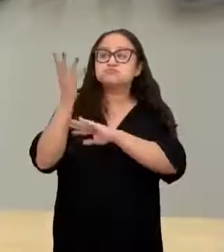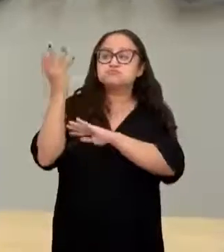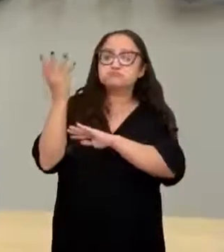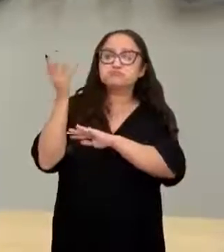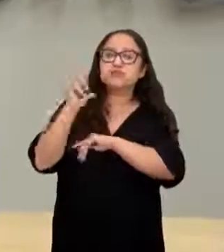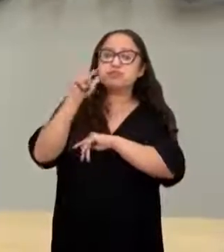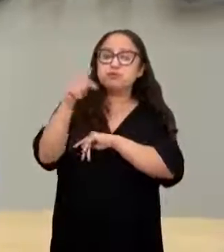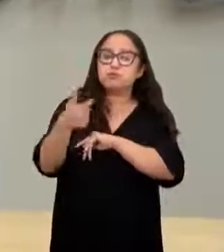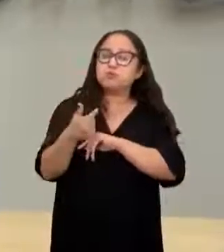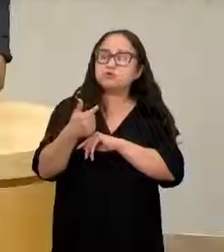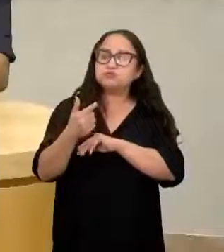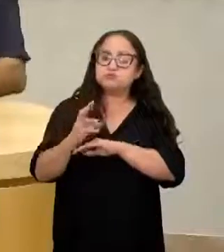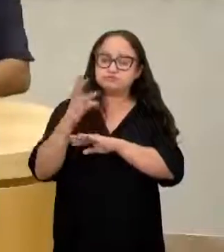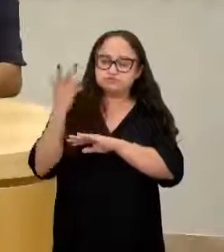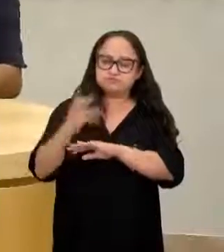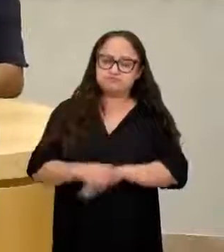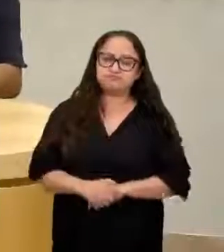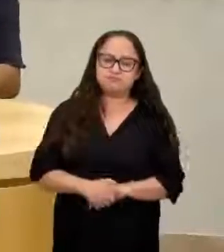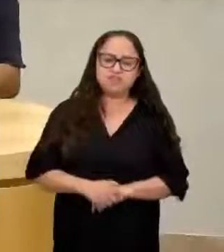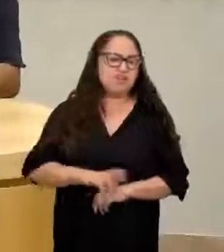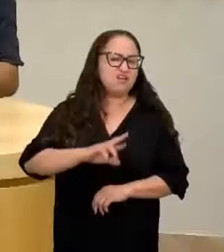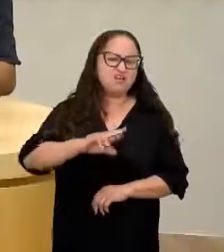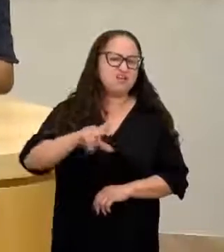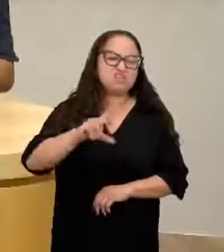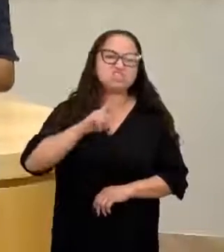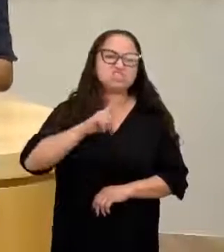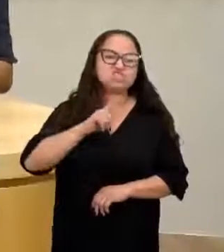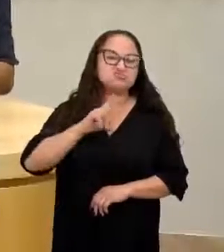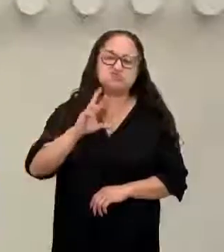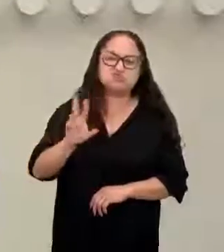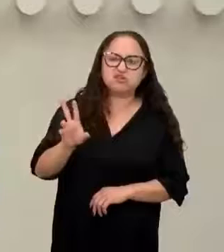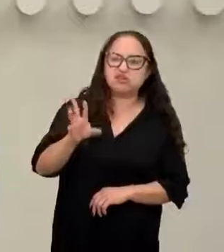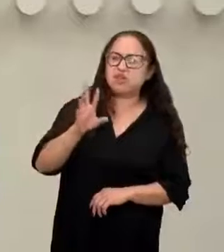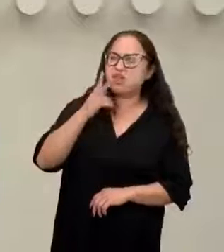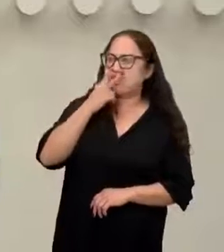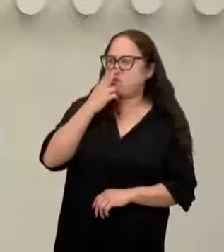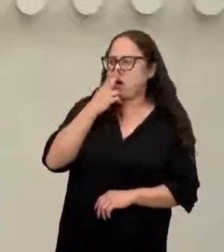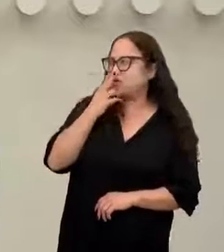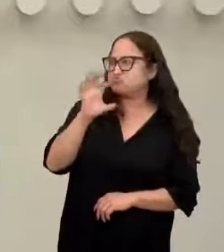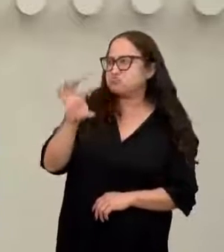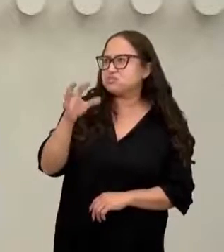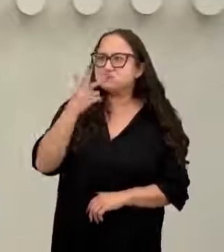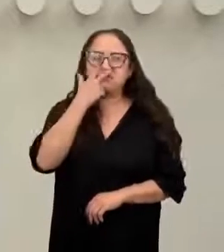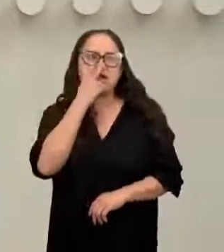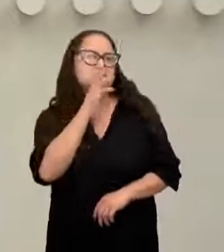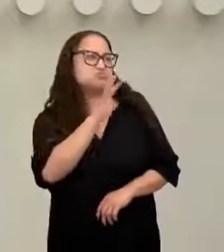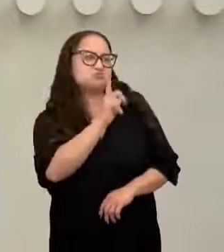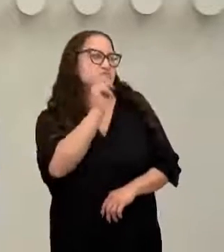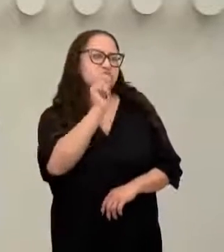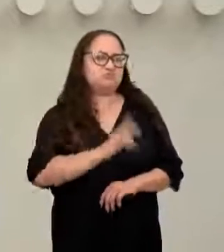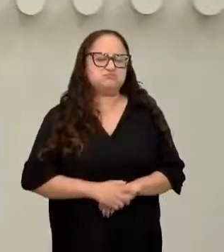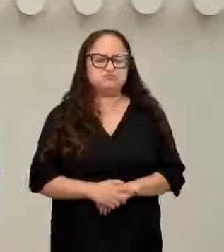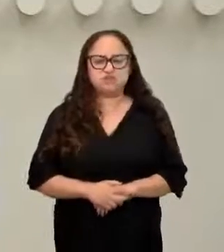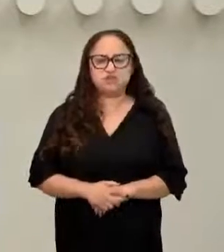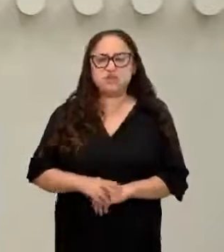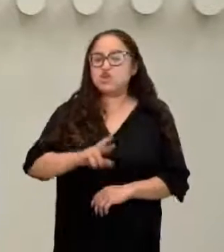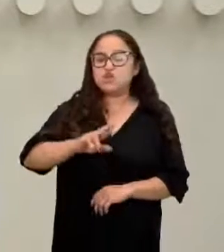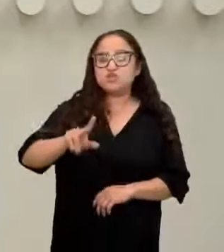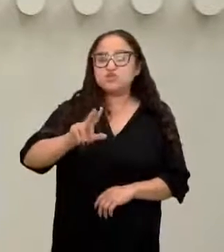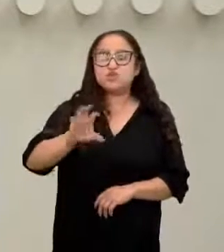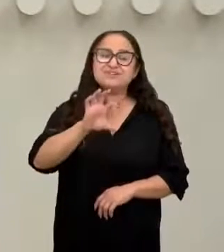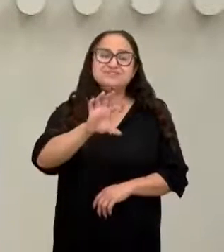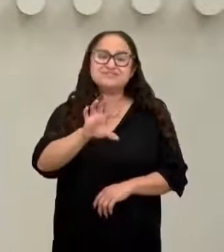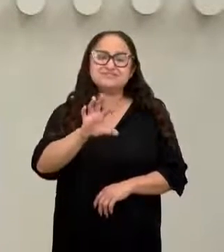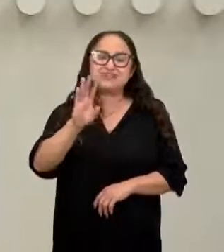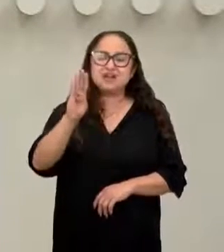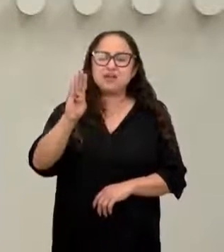desse fato, né, professor Mauro? E não simplesmente, eu acho isso, eu acho aquilo. A questão, professora Tayana, não é nem em relação à estátua em si,